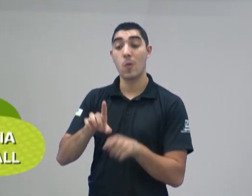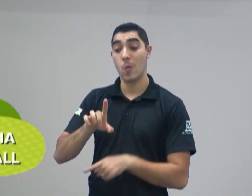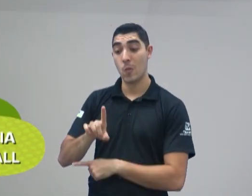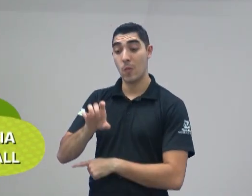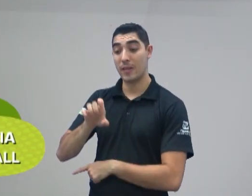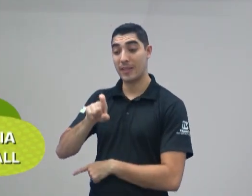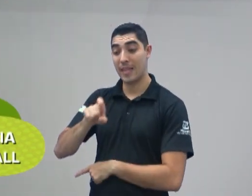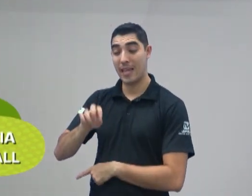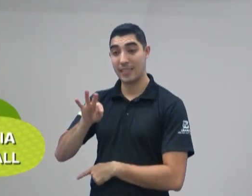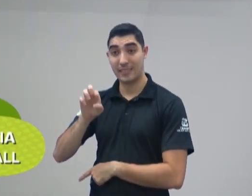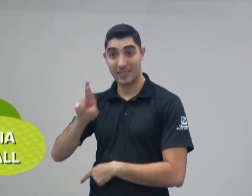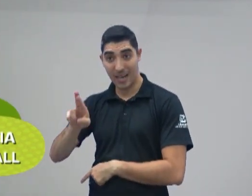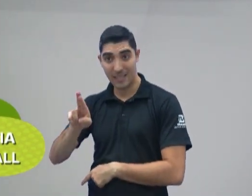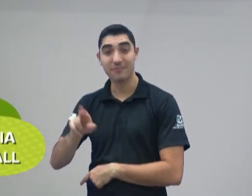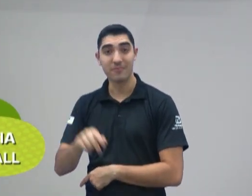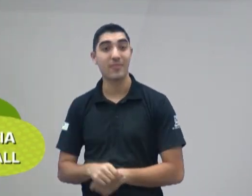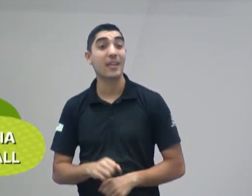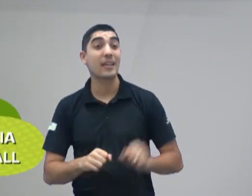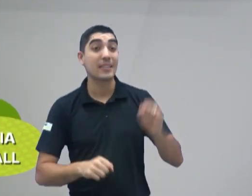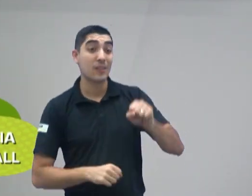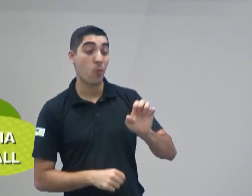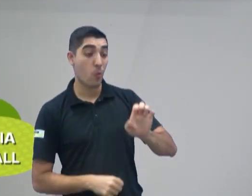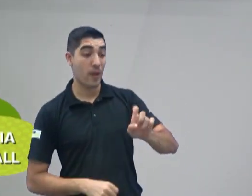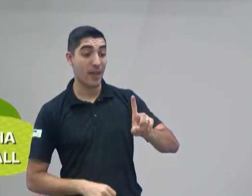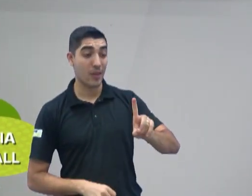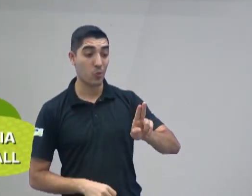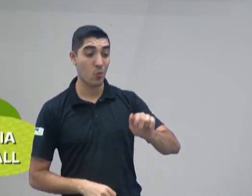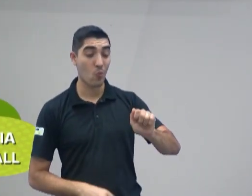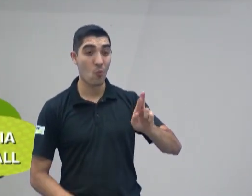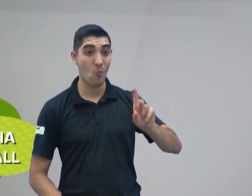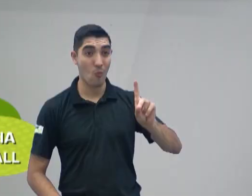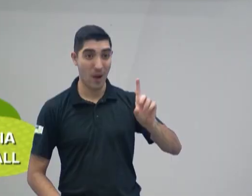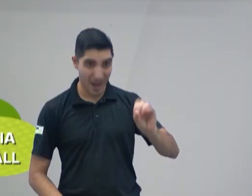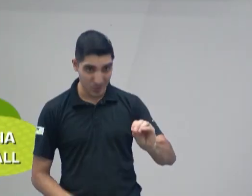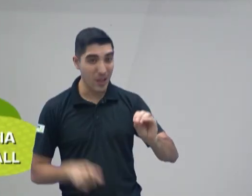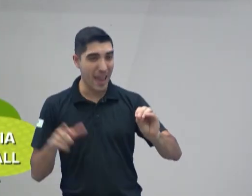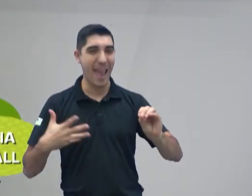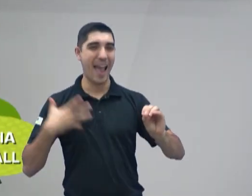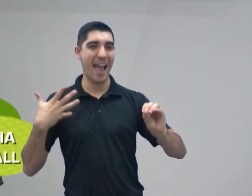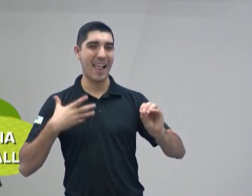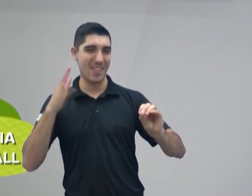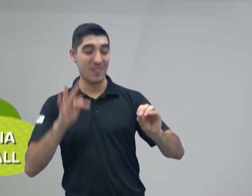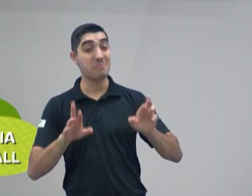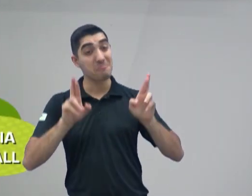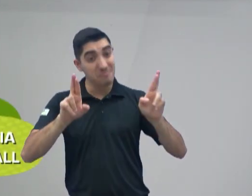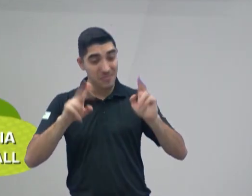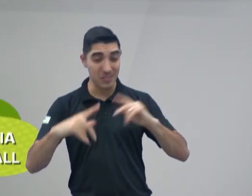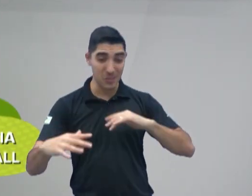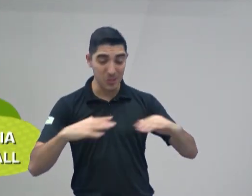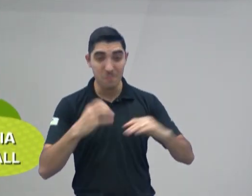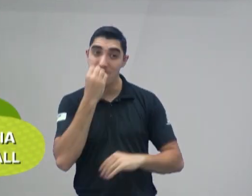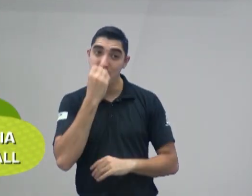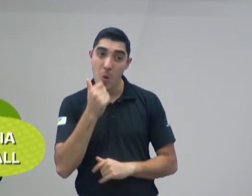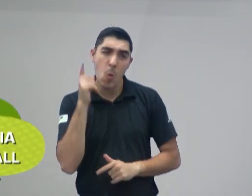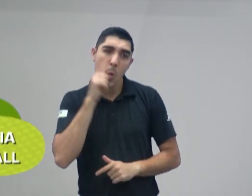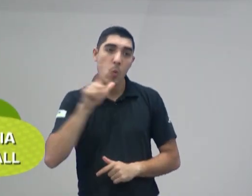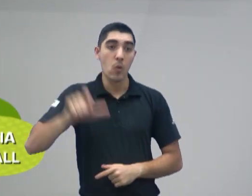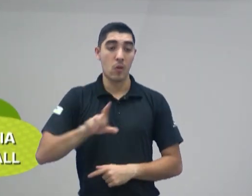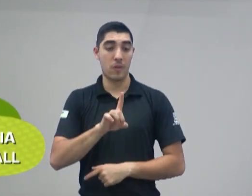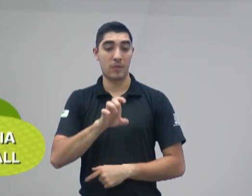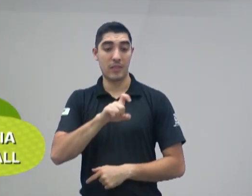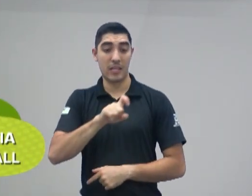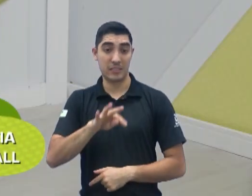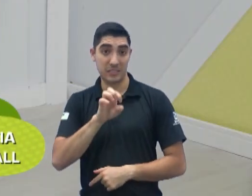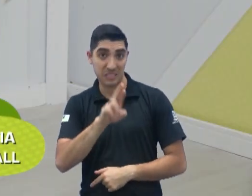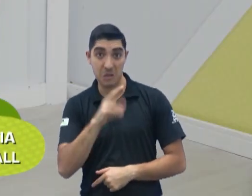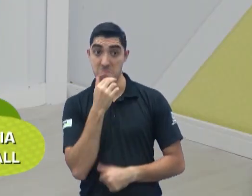Eduardo Campos ficará muito feliz. Tomara que o Dexter venha, entre e consiga colocar uma boa atuação dentro de quadra. Ele falou que é um grande jogador.